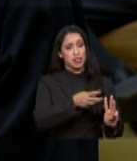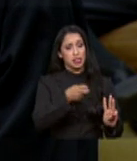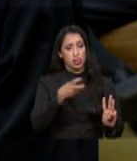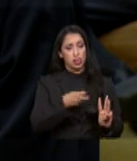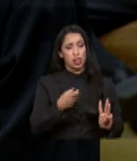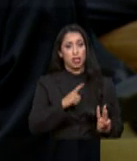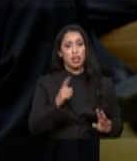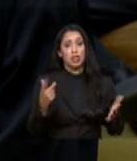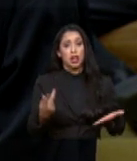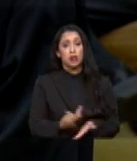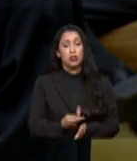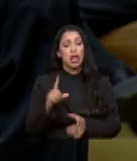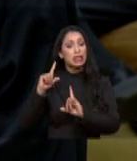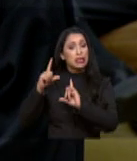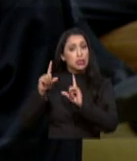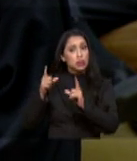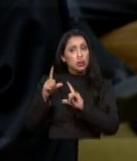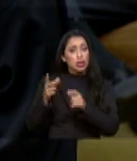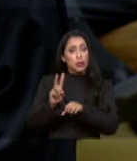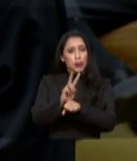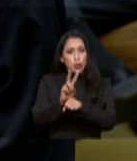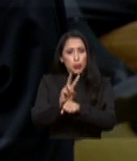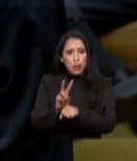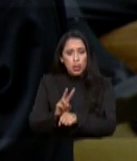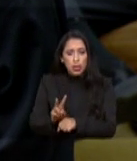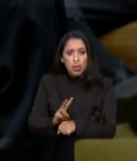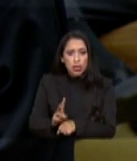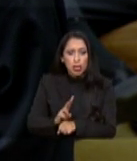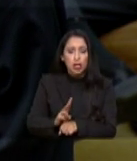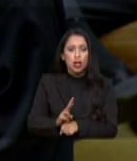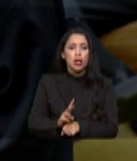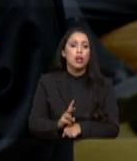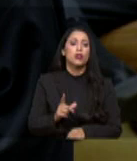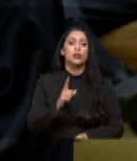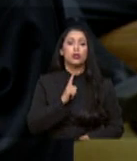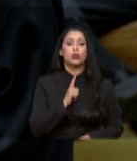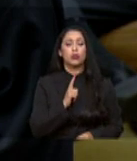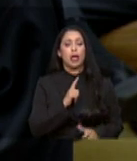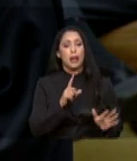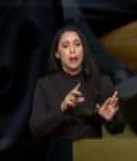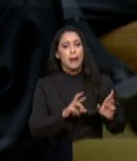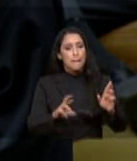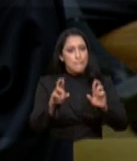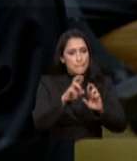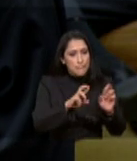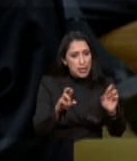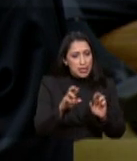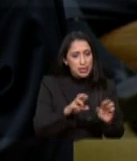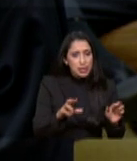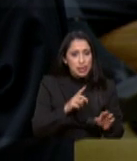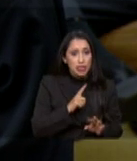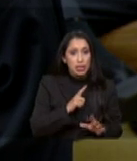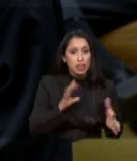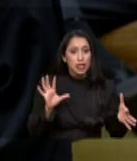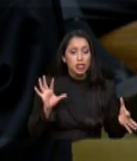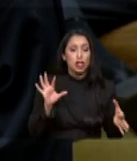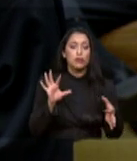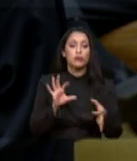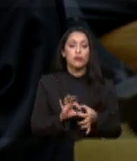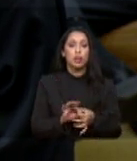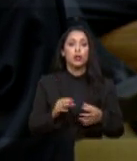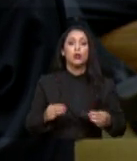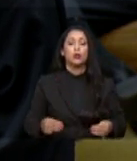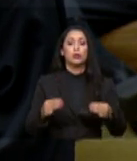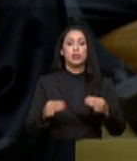Brasil, tradicionalmente monitorados e divulgados pelo INPE, Instituto de Pesquisas Espaciais, vinculado ao Ministério